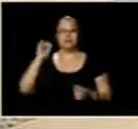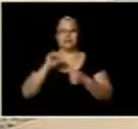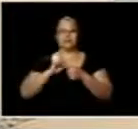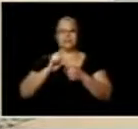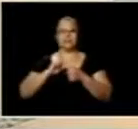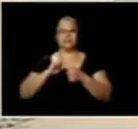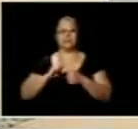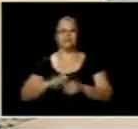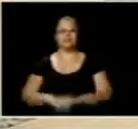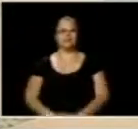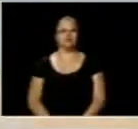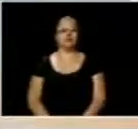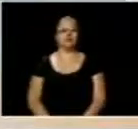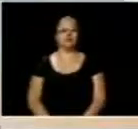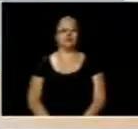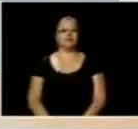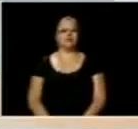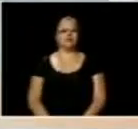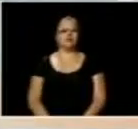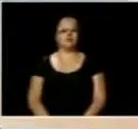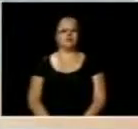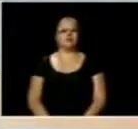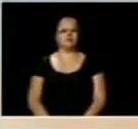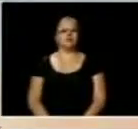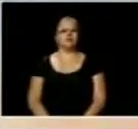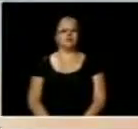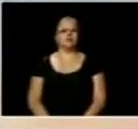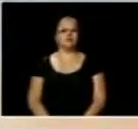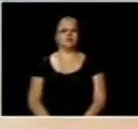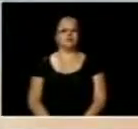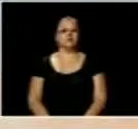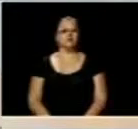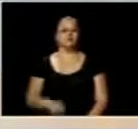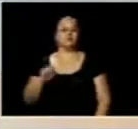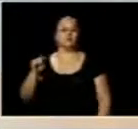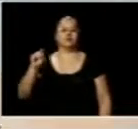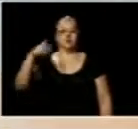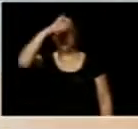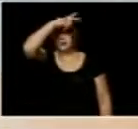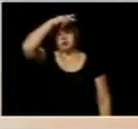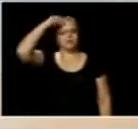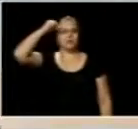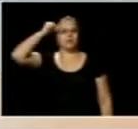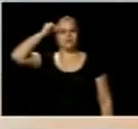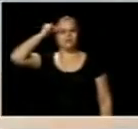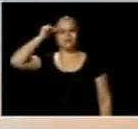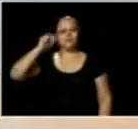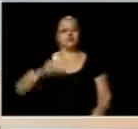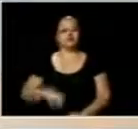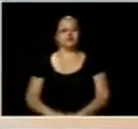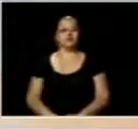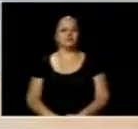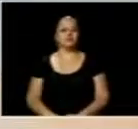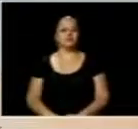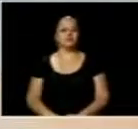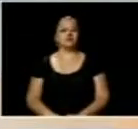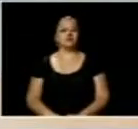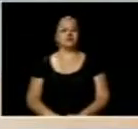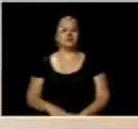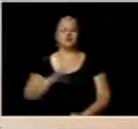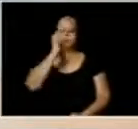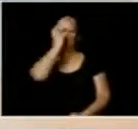Com certeza, vereadora. Só para concluir, presidente, esse cidadão aí, só para finalizar, vereador Bilili, a máscara dele